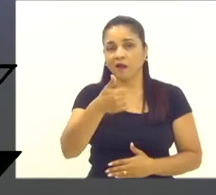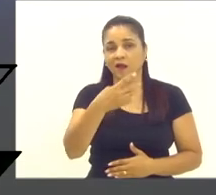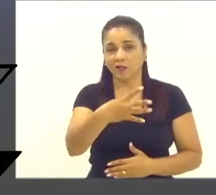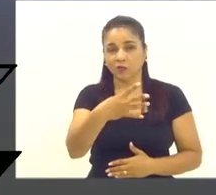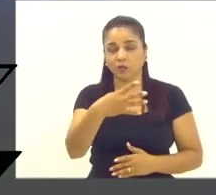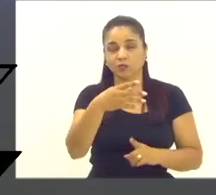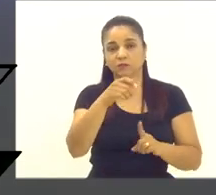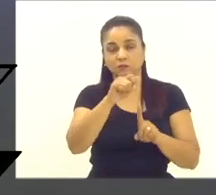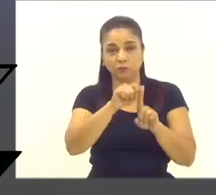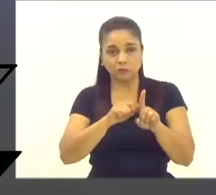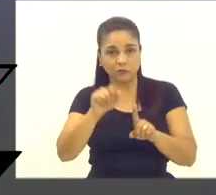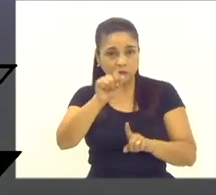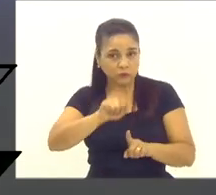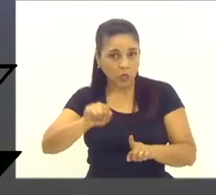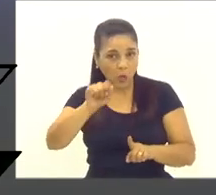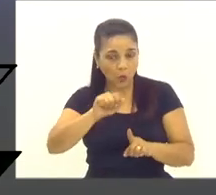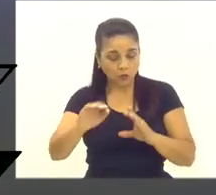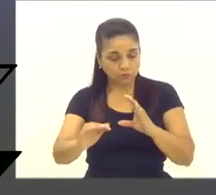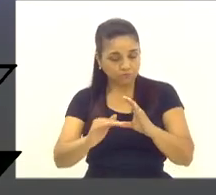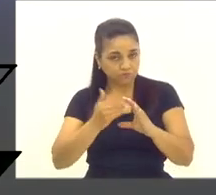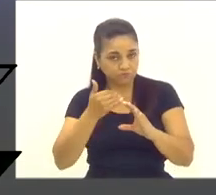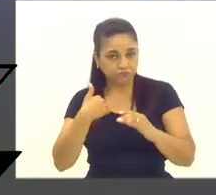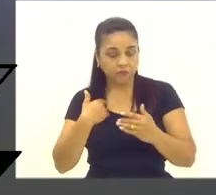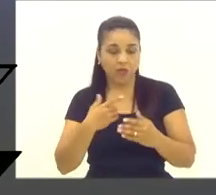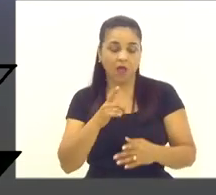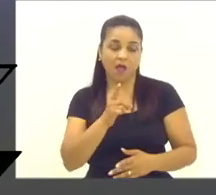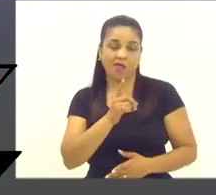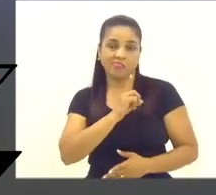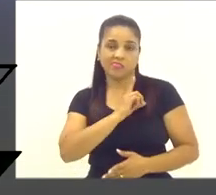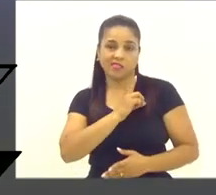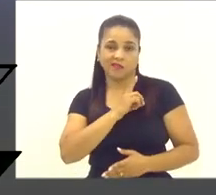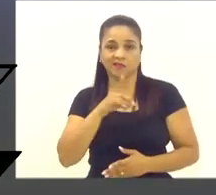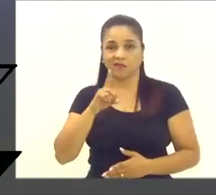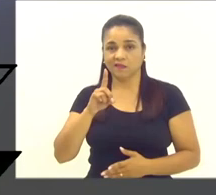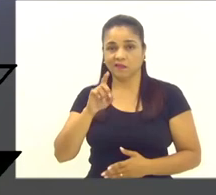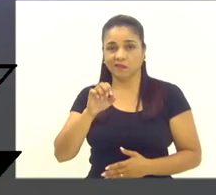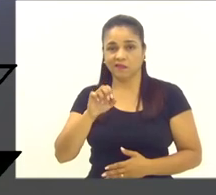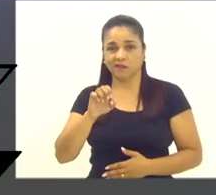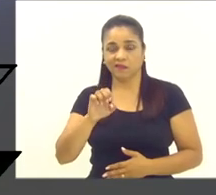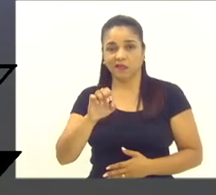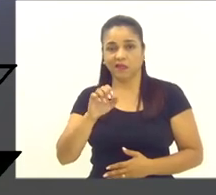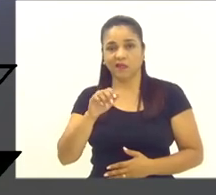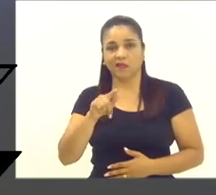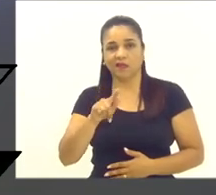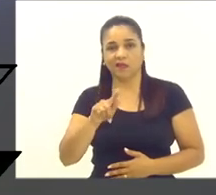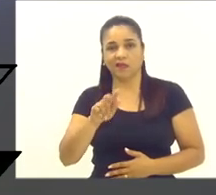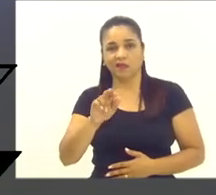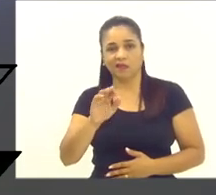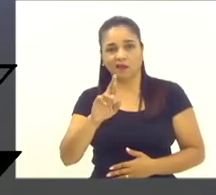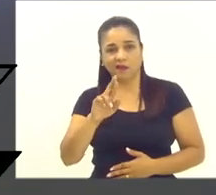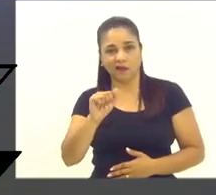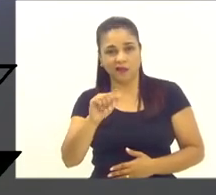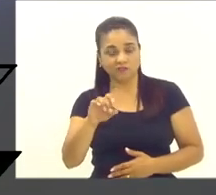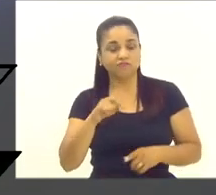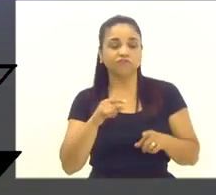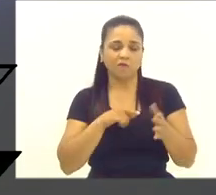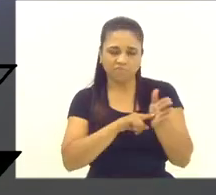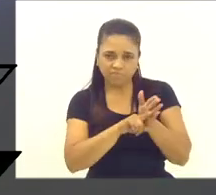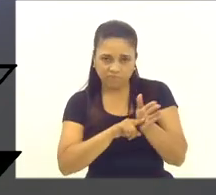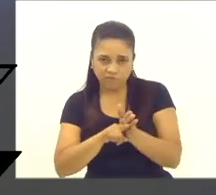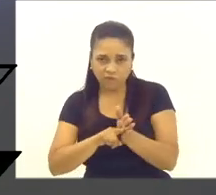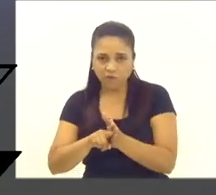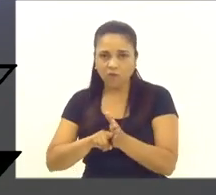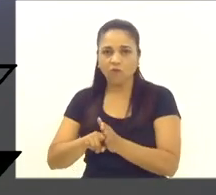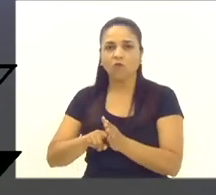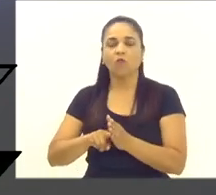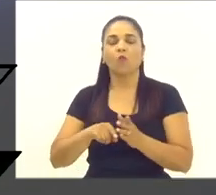a delegada da decade né afirmou que o caso vai ser investigado como lesbofobia que tá